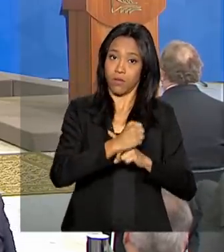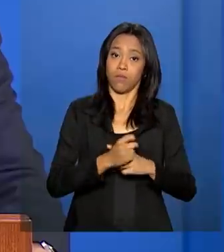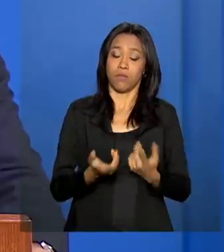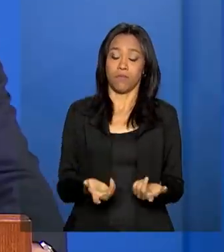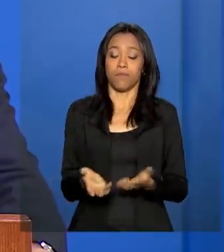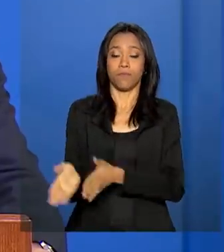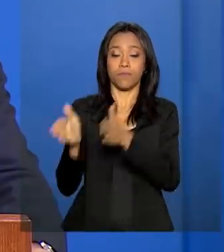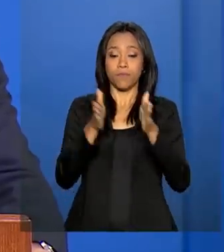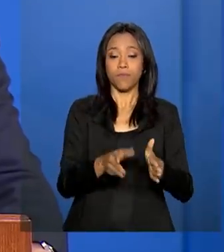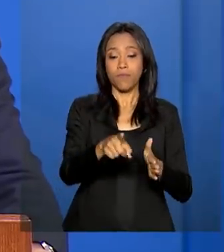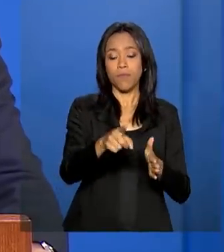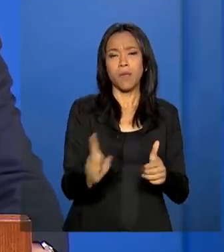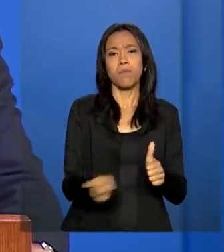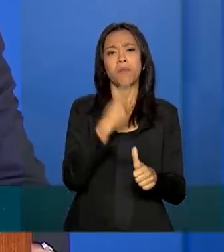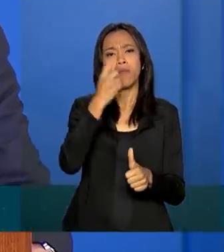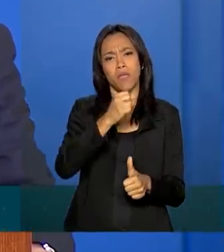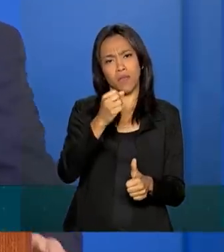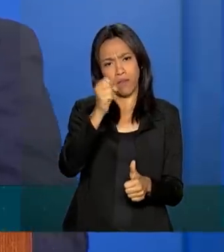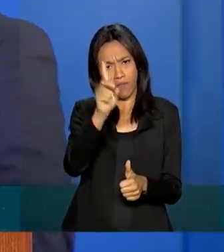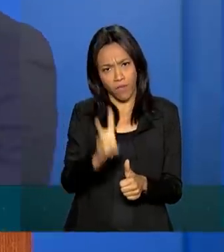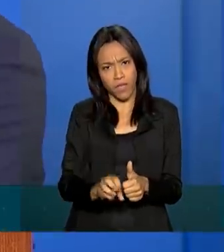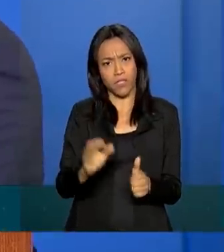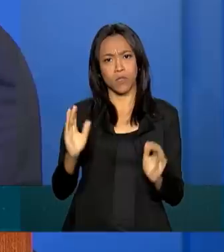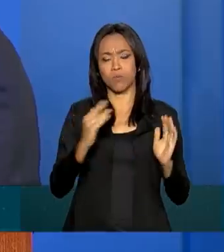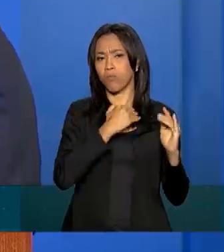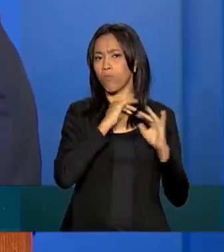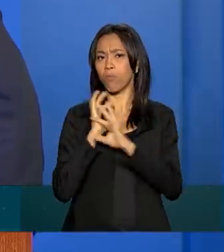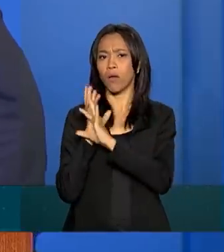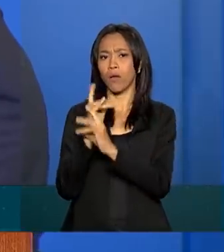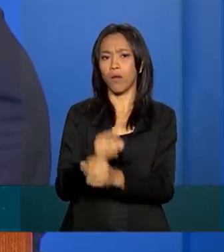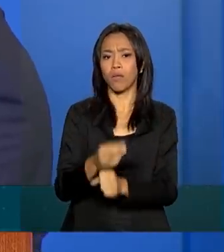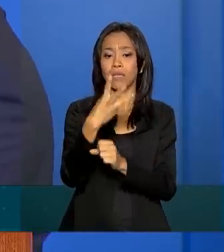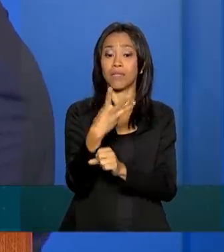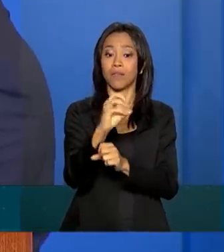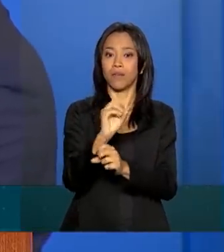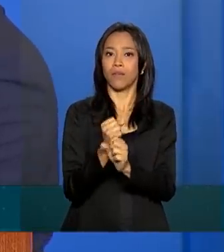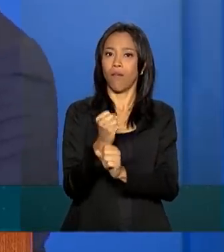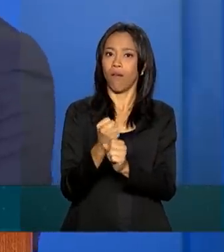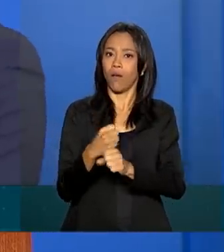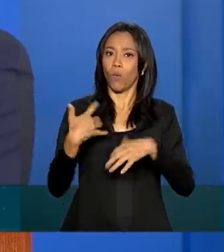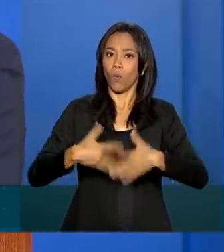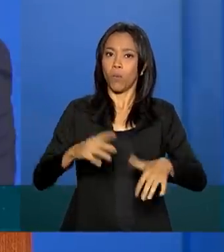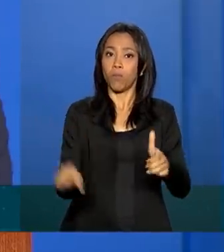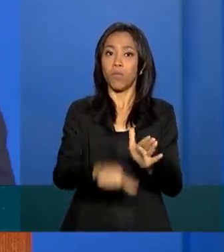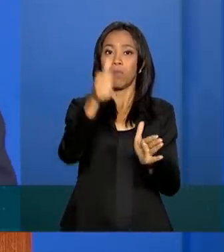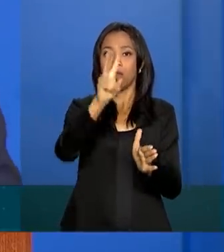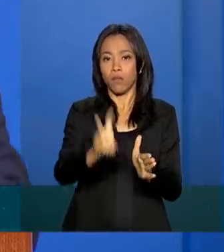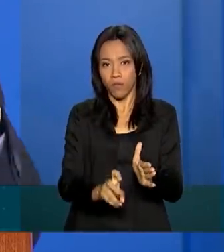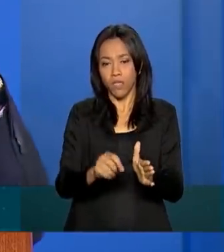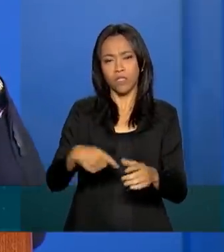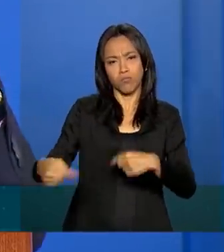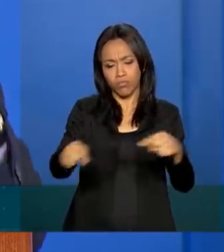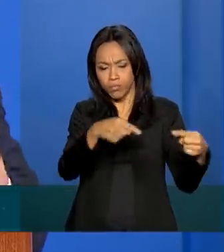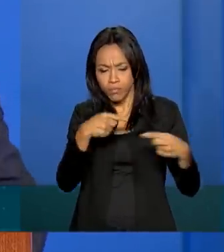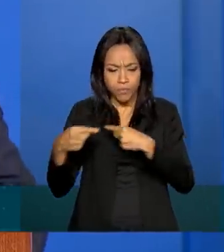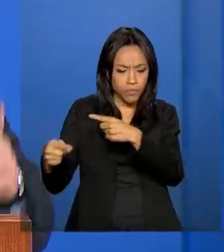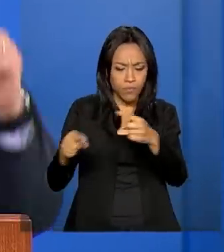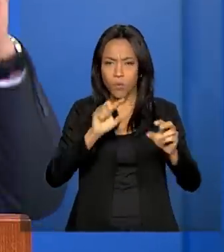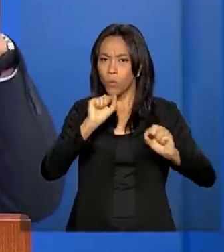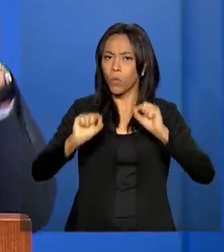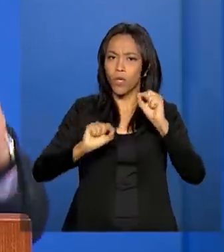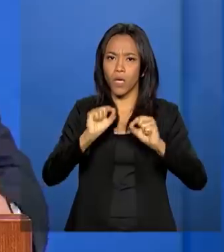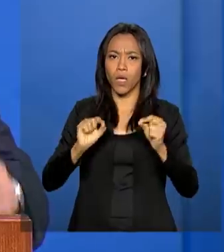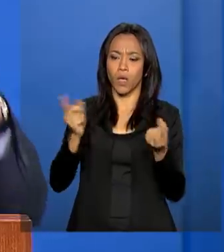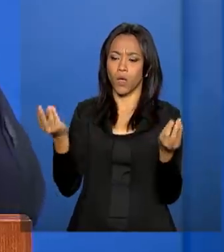anos, o Congresso Nacional discutirá um plano de desenvolvimento regional para a Amazônia,